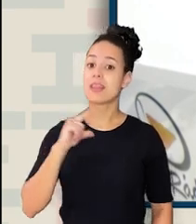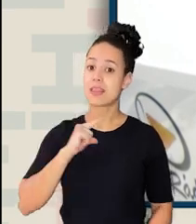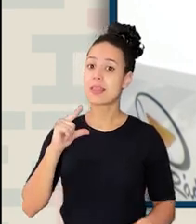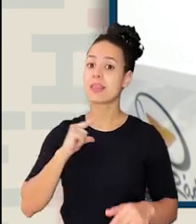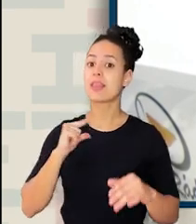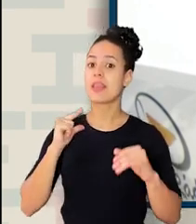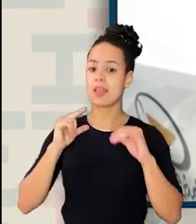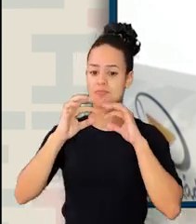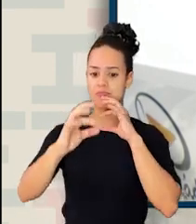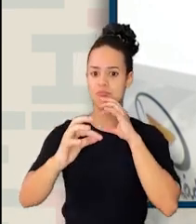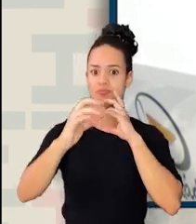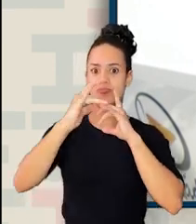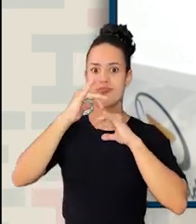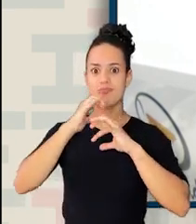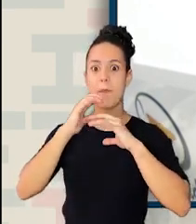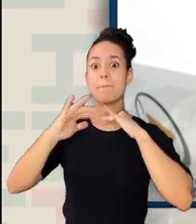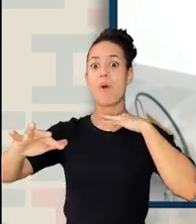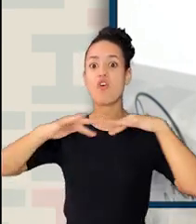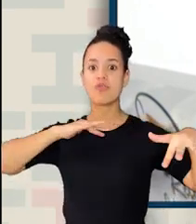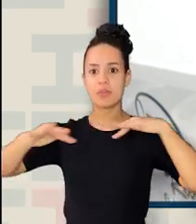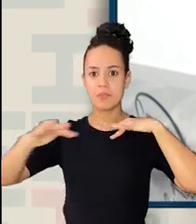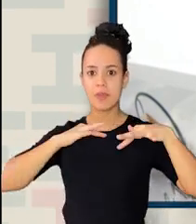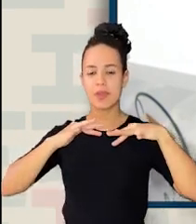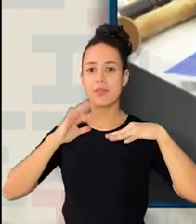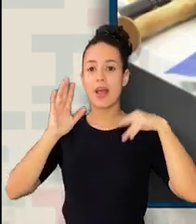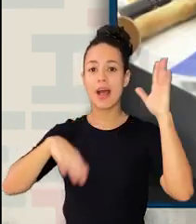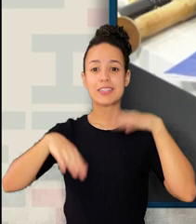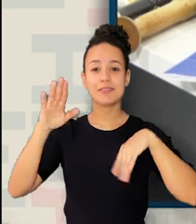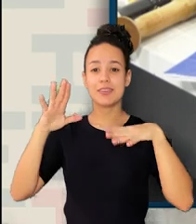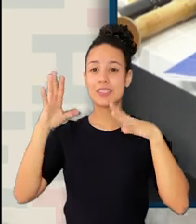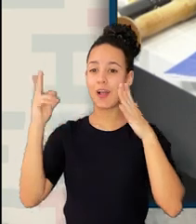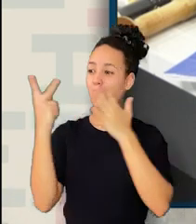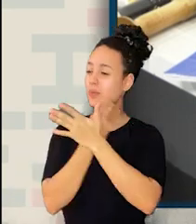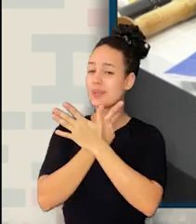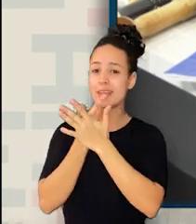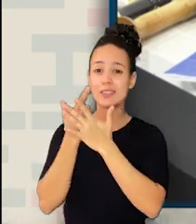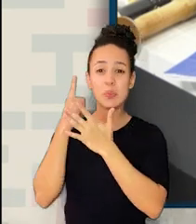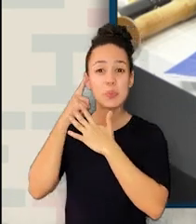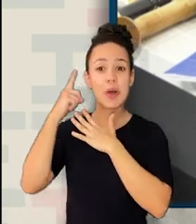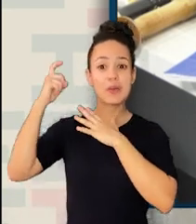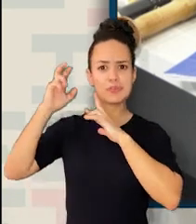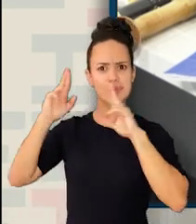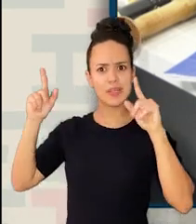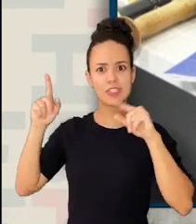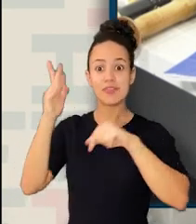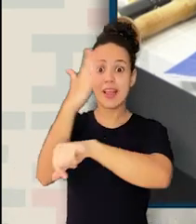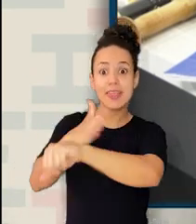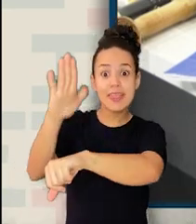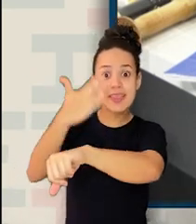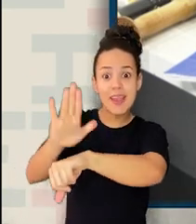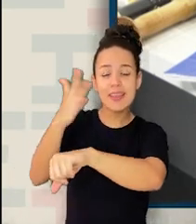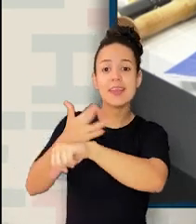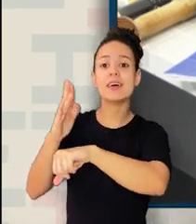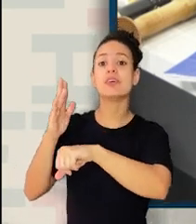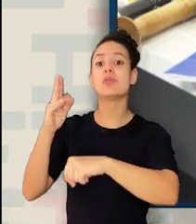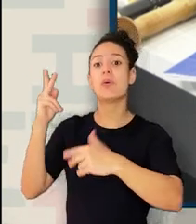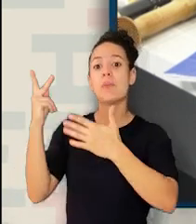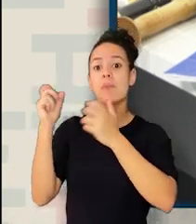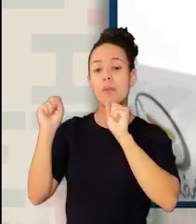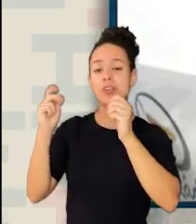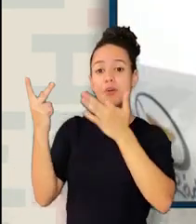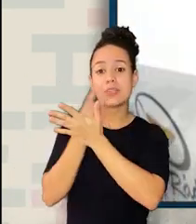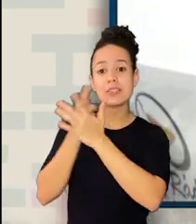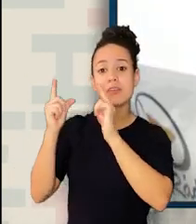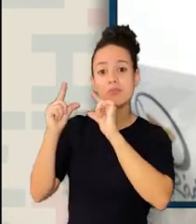movimento aqui de mãos. E é muito comum sair um sonzinho fantasma. E esse treino, ele vai ajudar você a diminuir esse sonzinho que pode sair